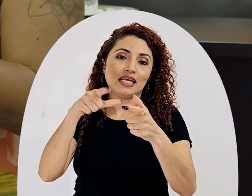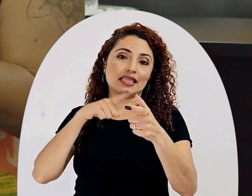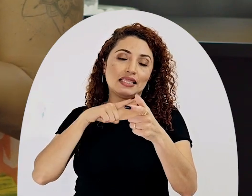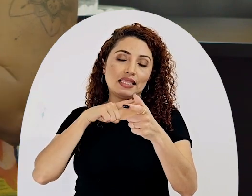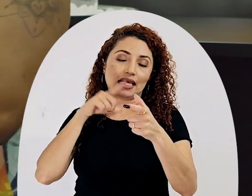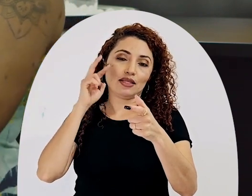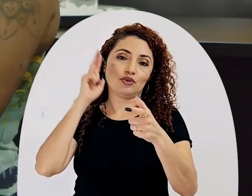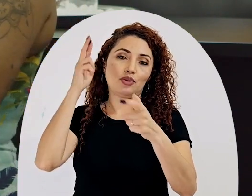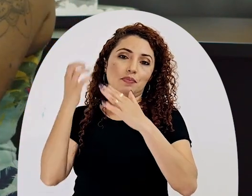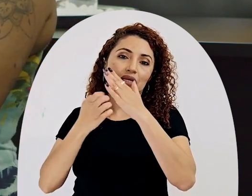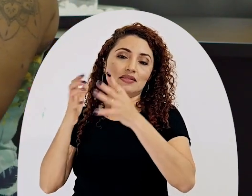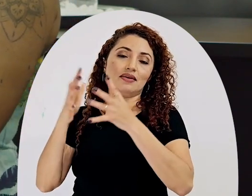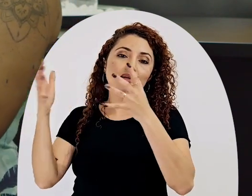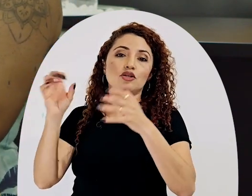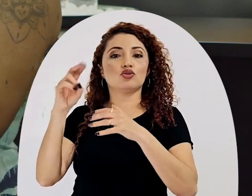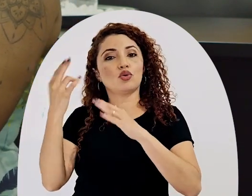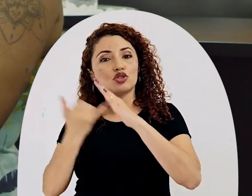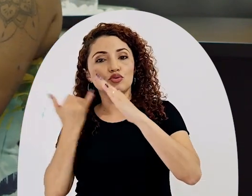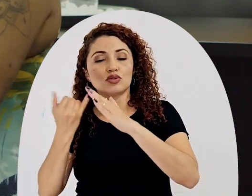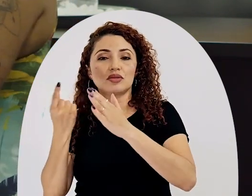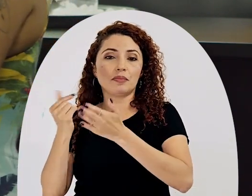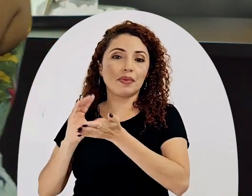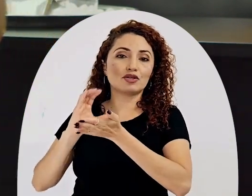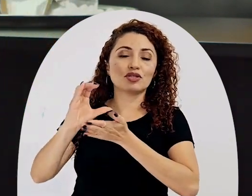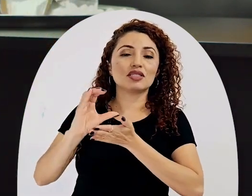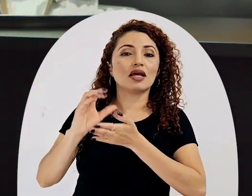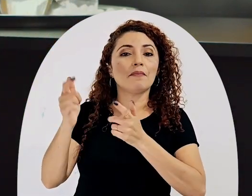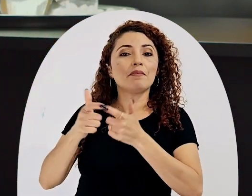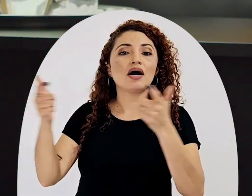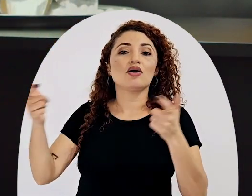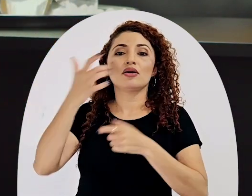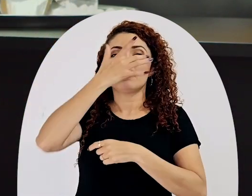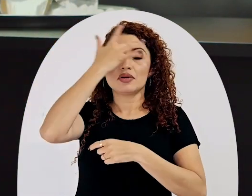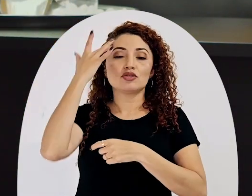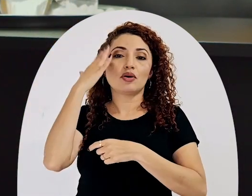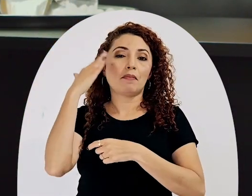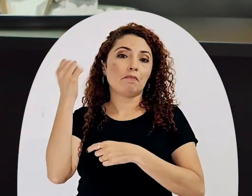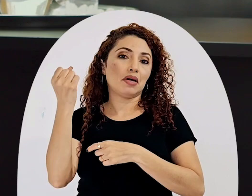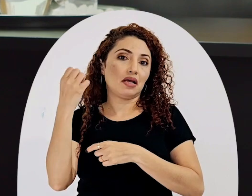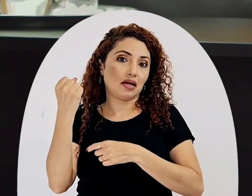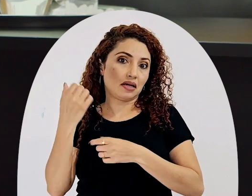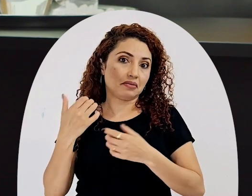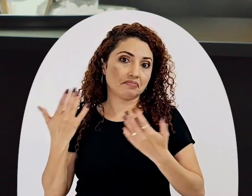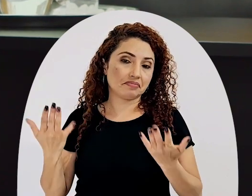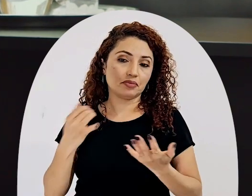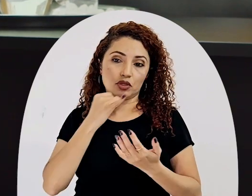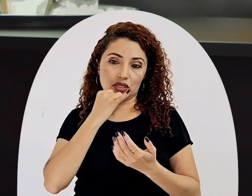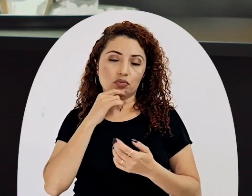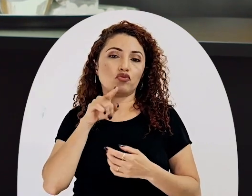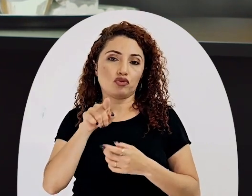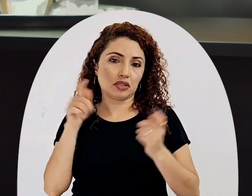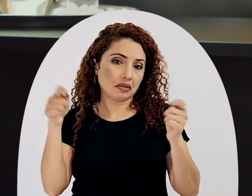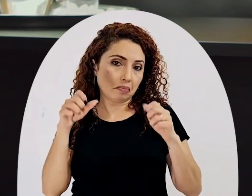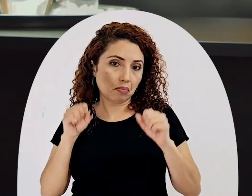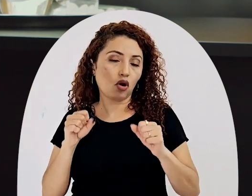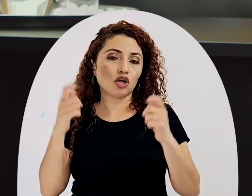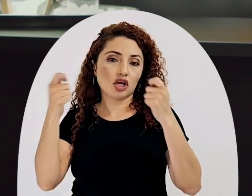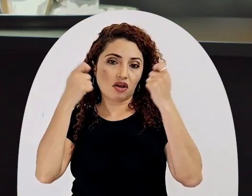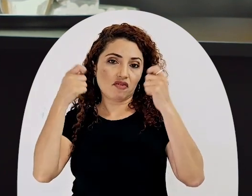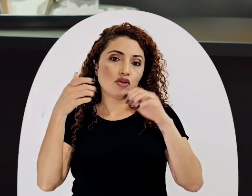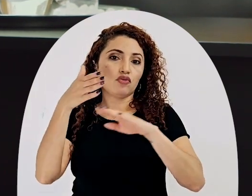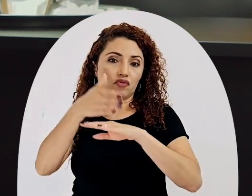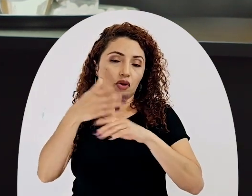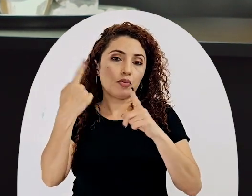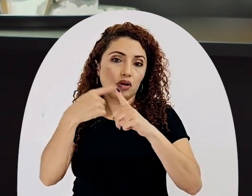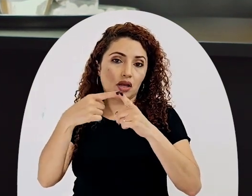por instituições que patrocinam, que, em sua maioria, são pessoas brancas. E, por exemplo, você pode ir nesse evento, mas porque a empresa te